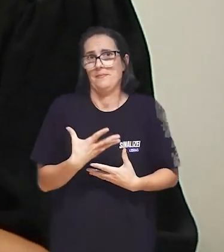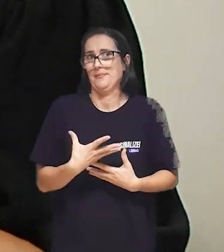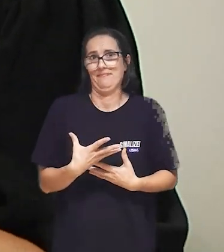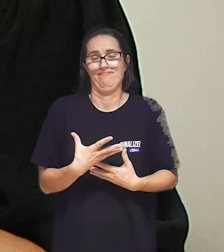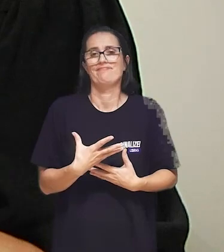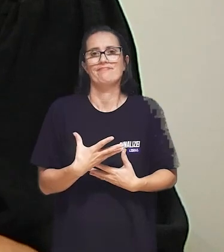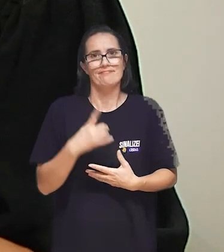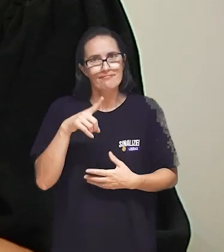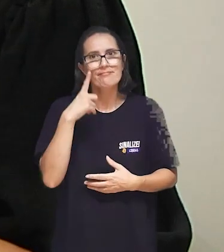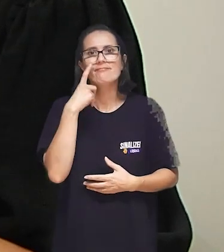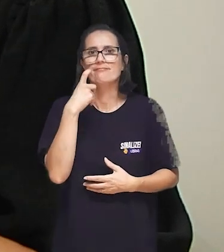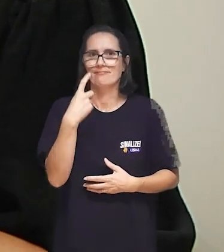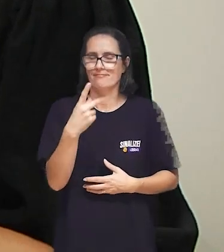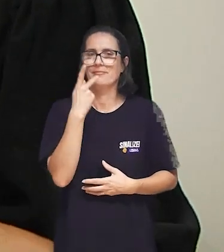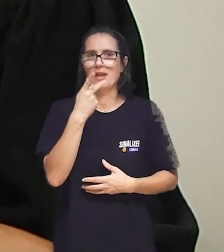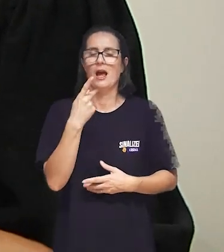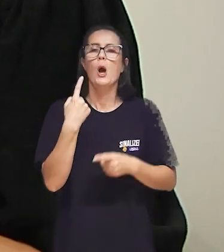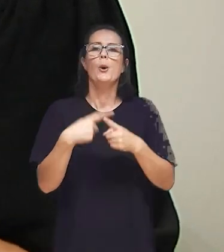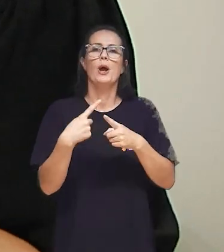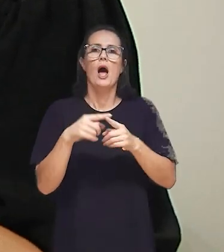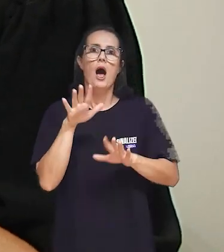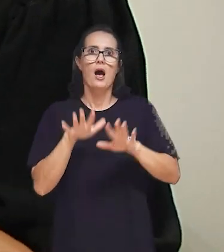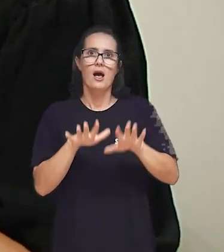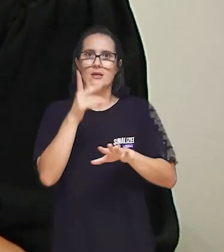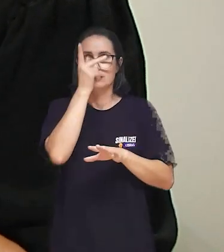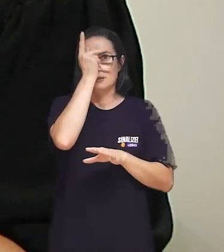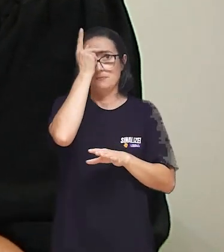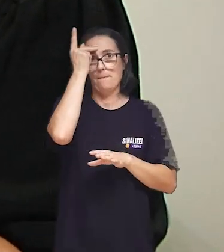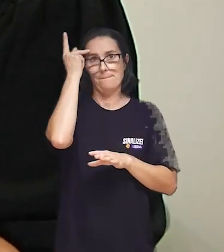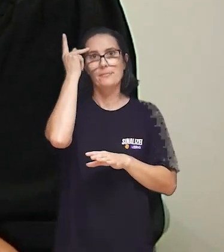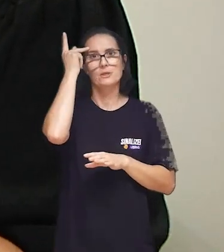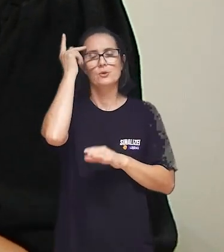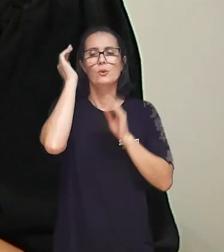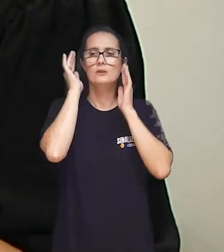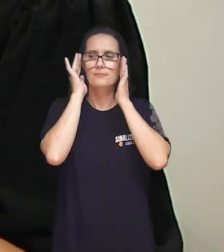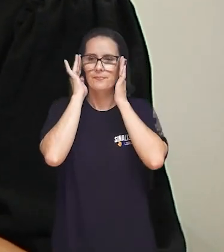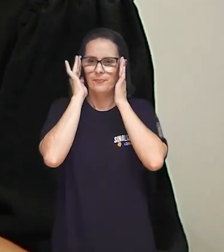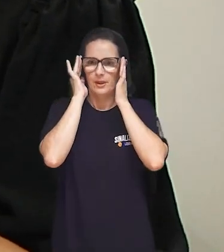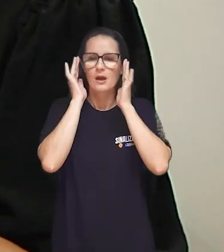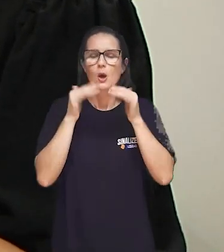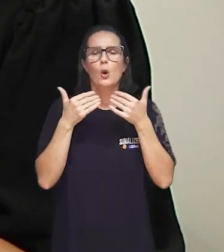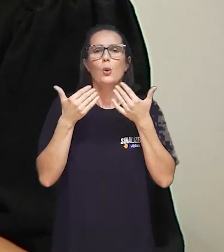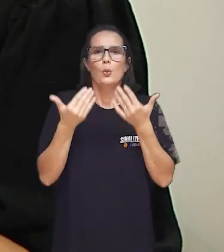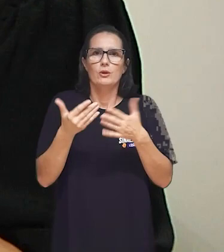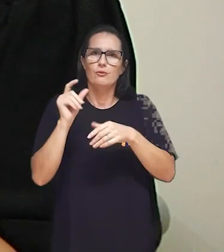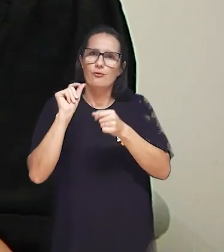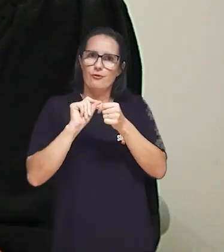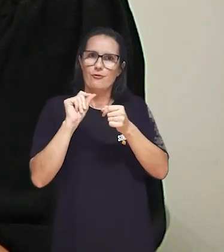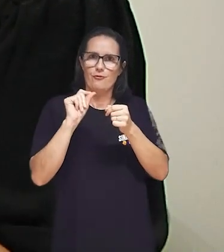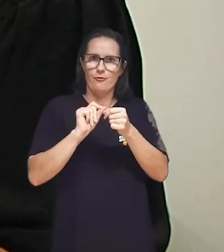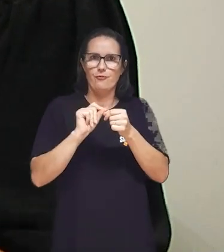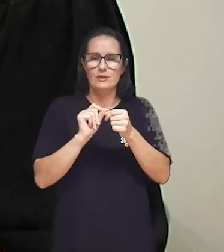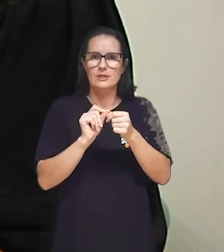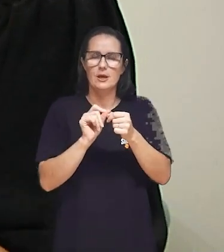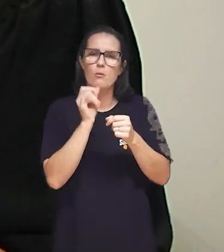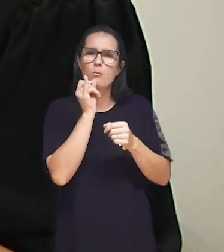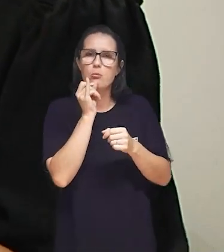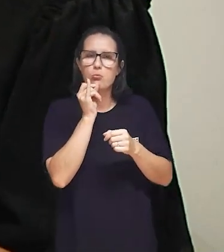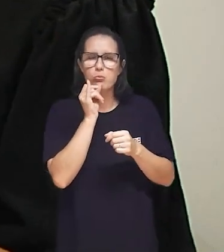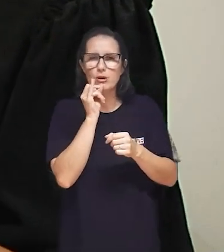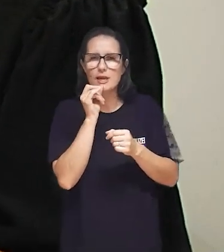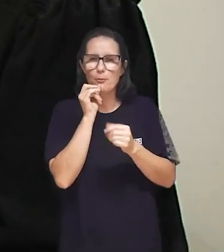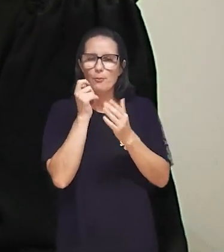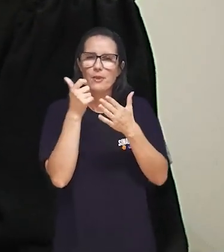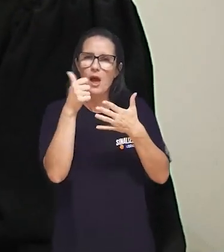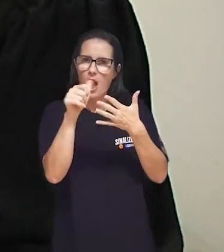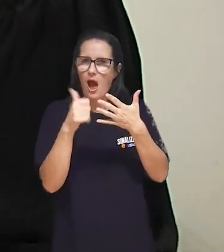bem interessante a gente falar. Muitas vezes as pessoas, quando a gente vai fazer uma triagem clínica, por exemplo,